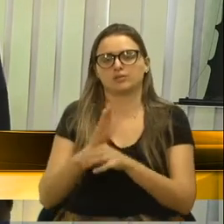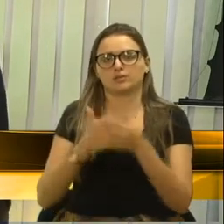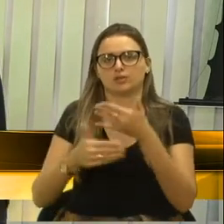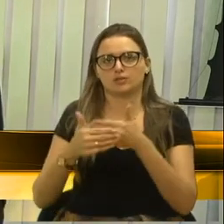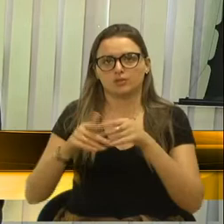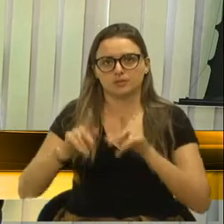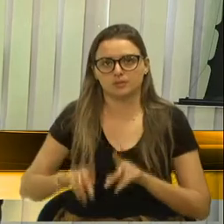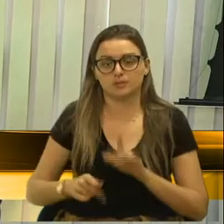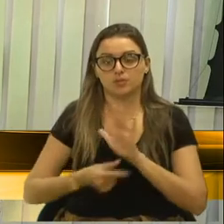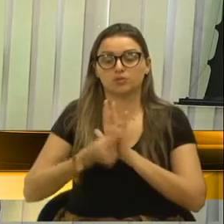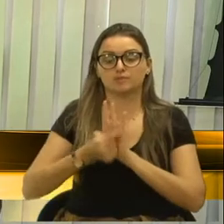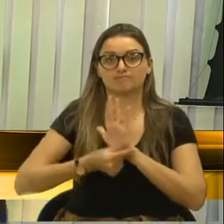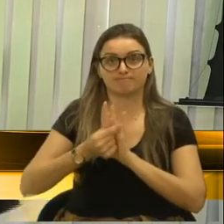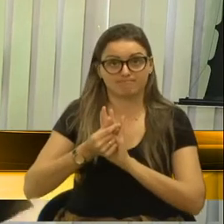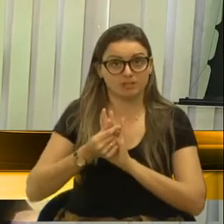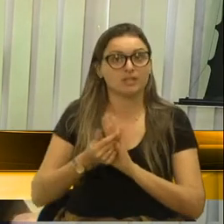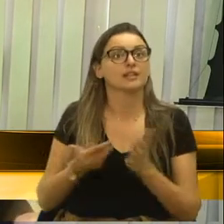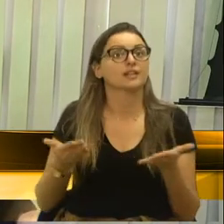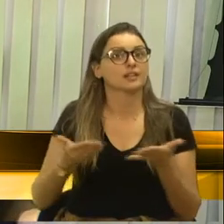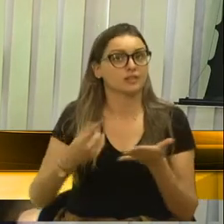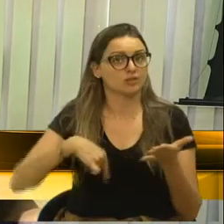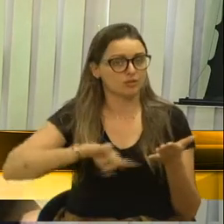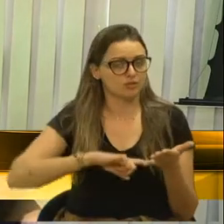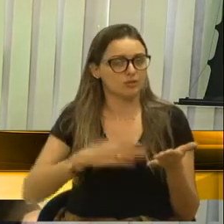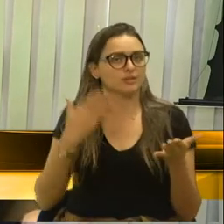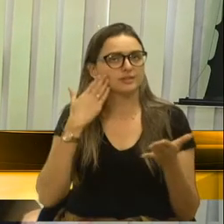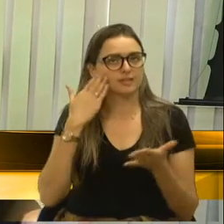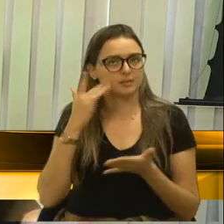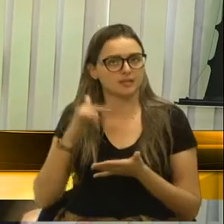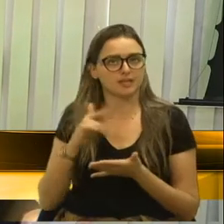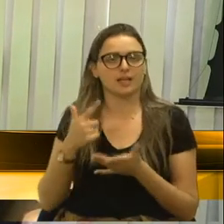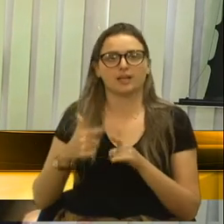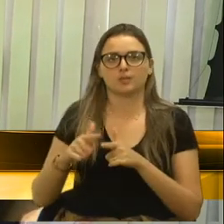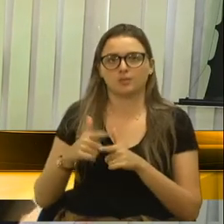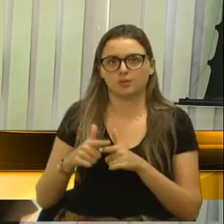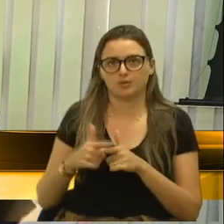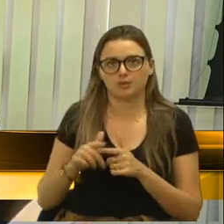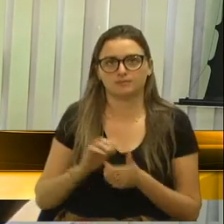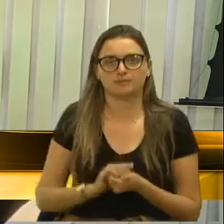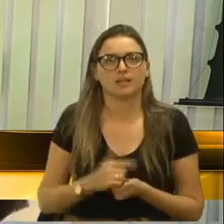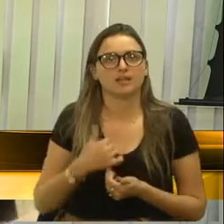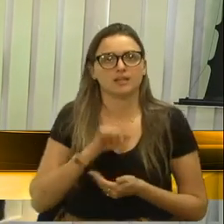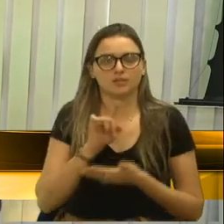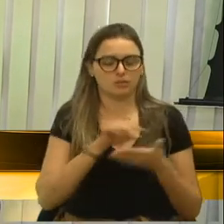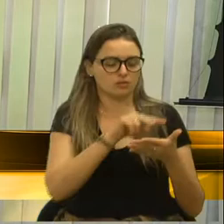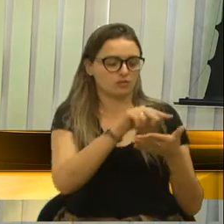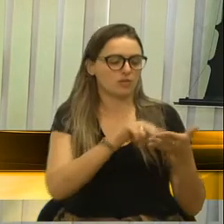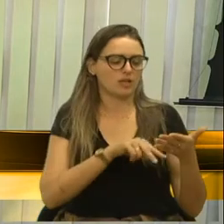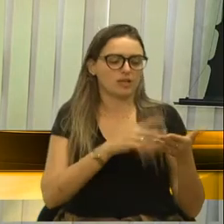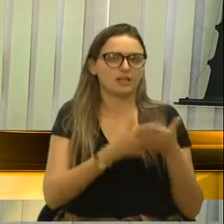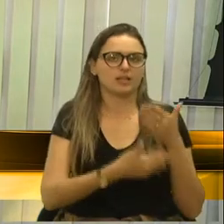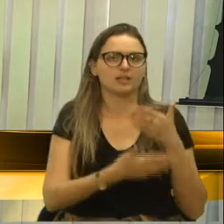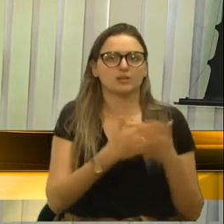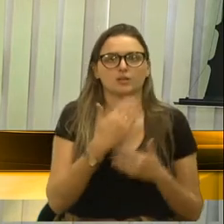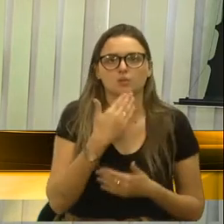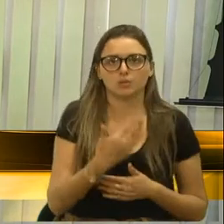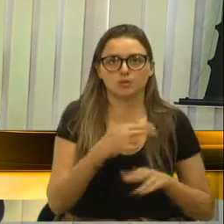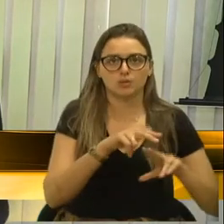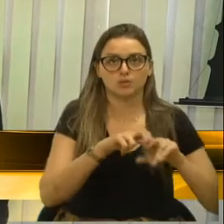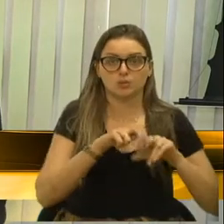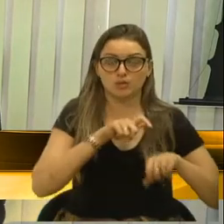seu orçamento, que hoje nós sabemos que está muito sacrificado. Então, eu não vou ler toda a indicação, até em função do